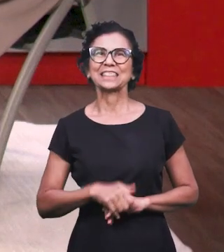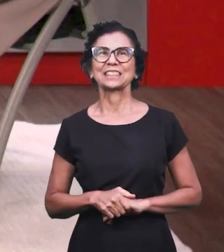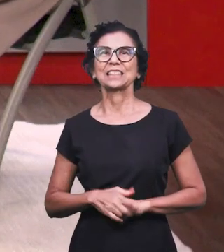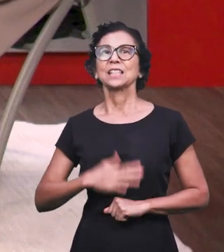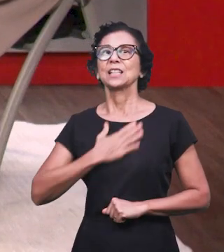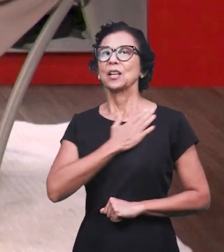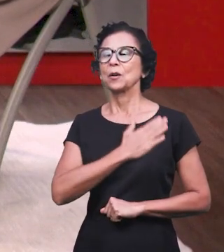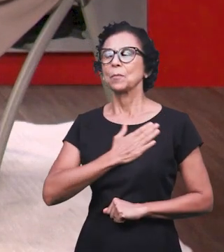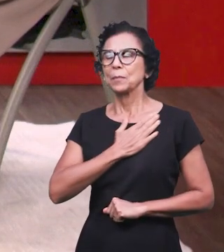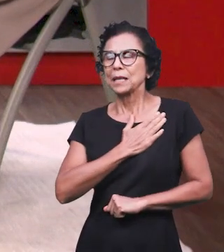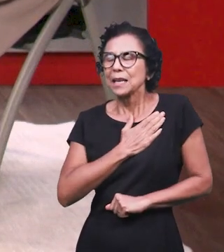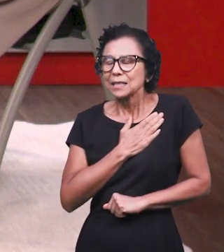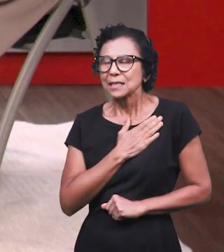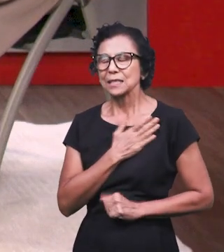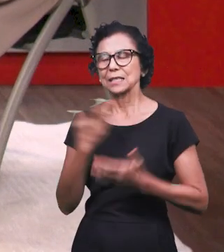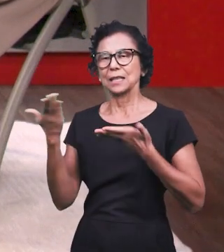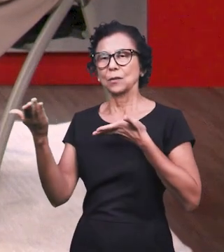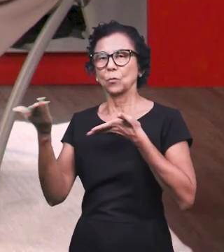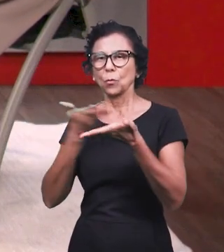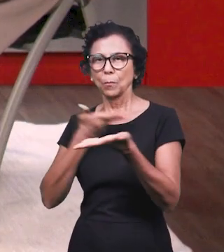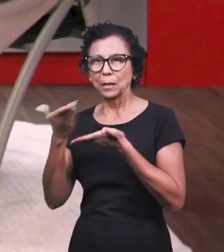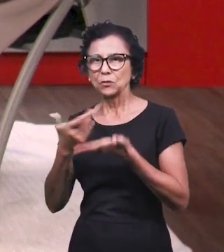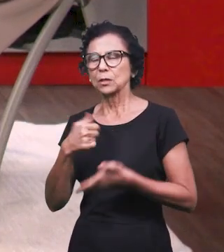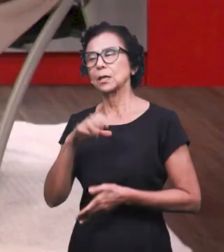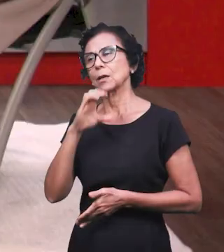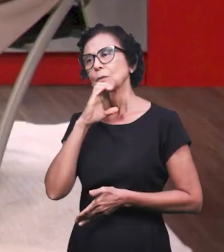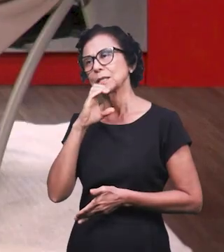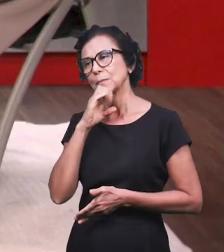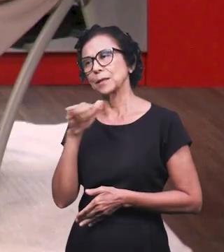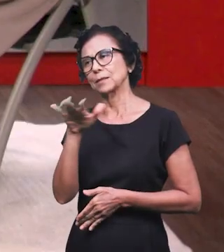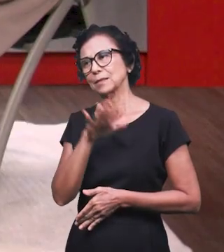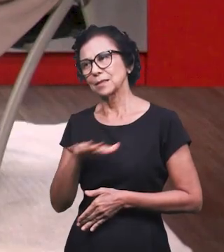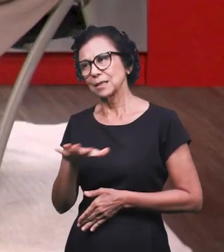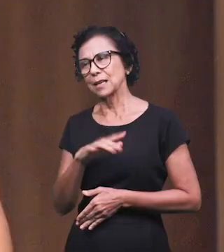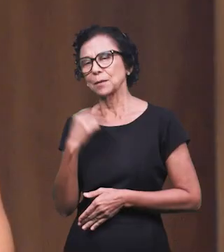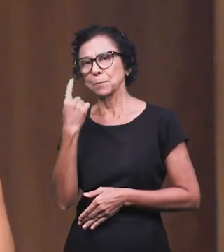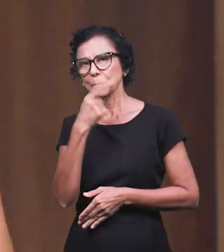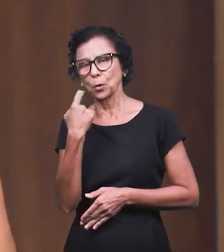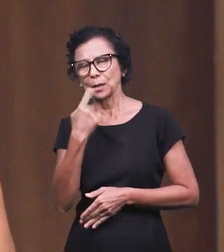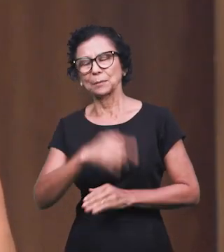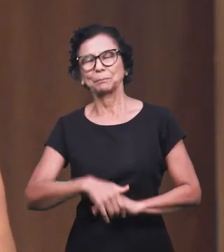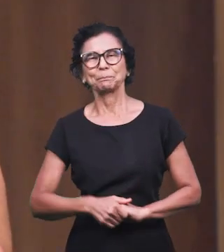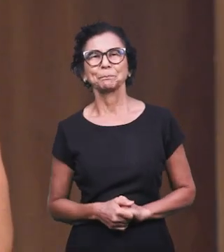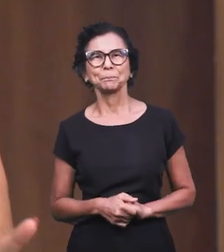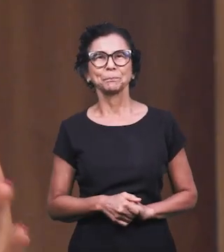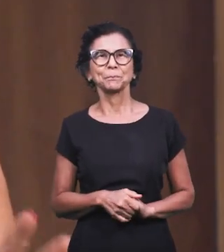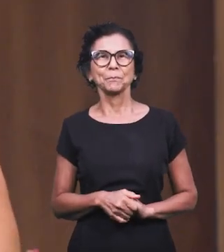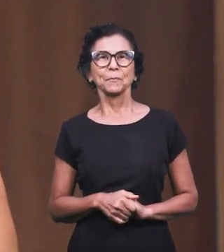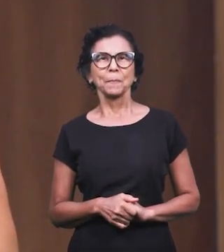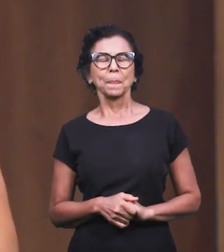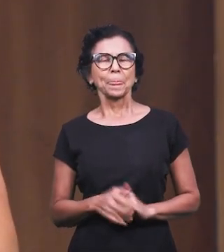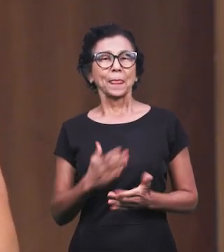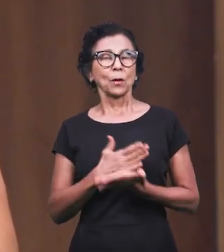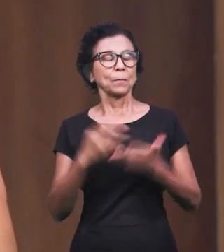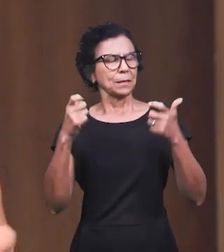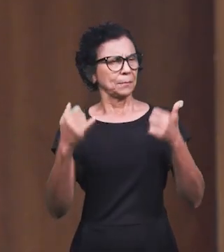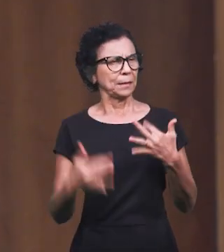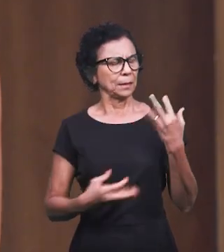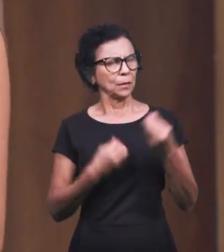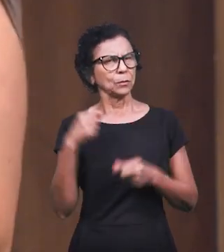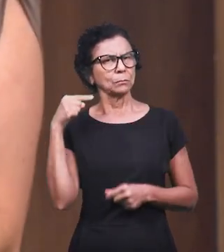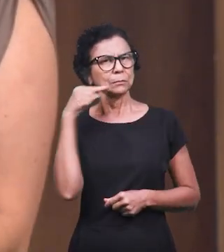contribuindo sobre saúde bucal para todos os nossos telespectadores. Então, vamos começar falando um pouquinho da Vamos.